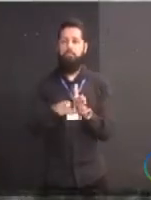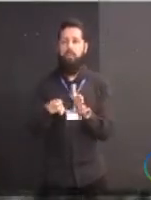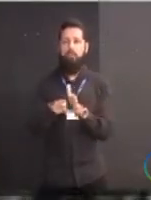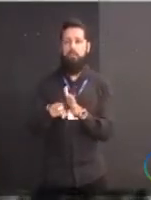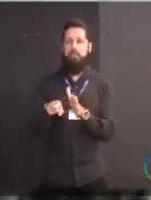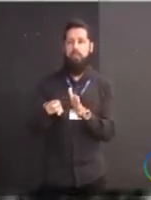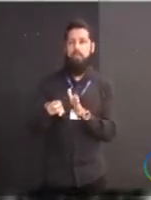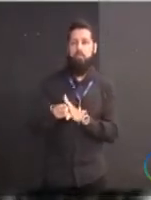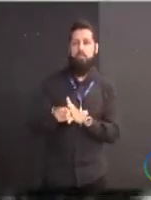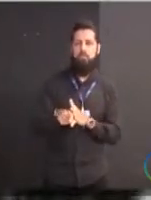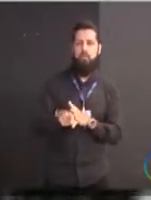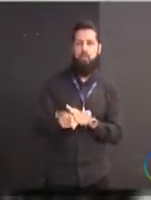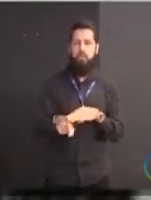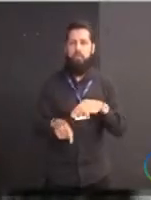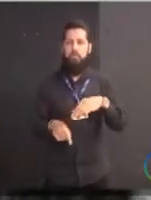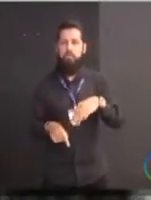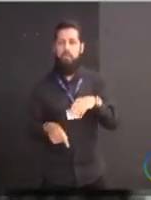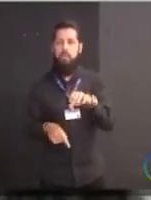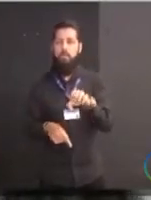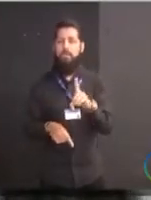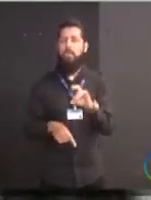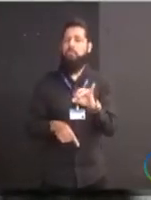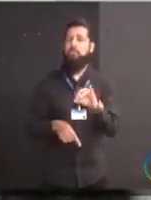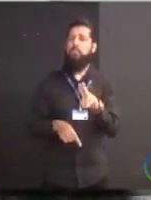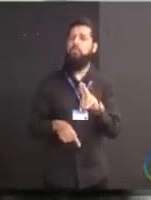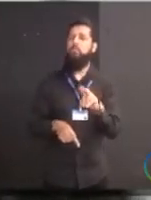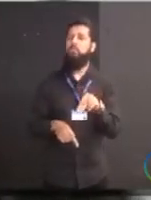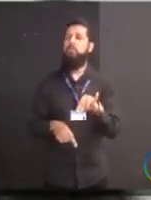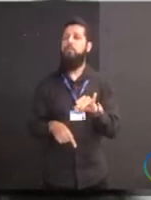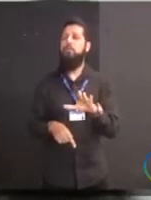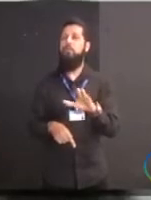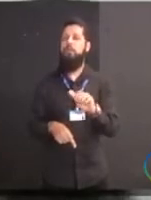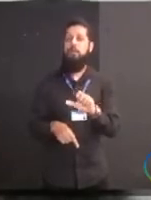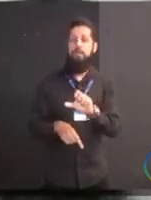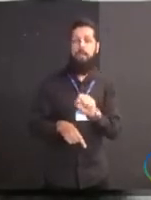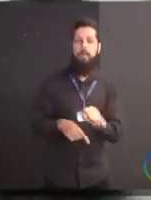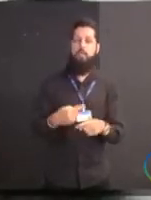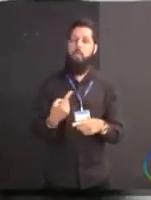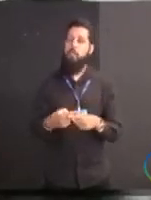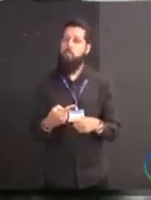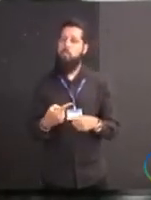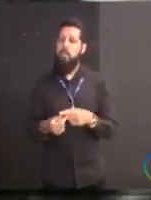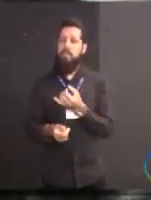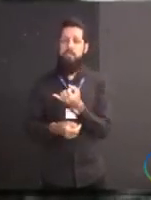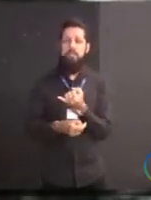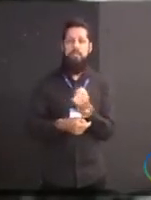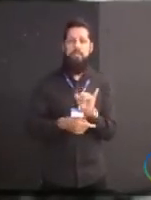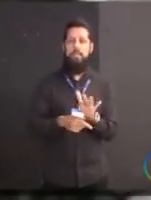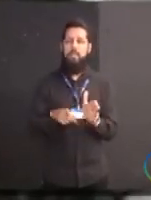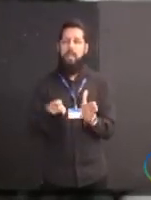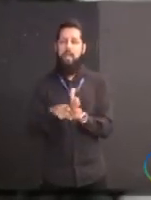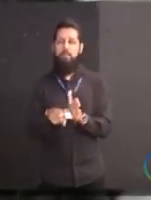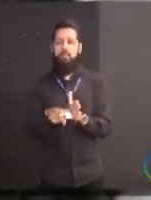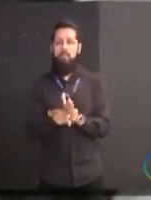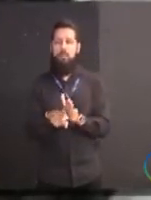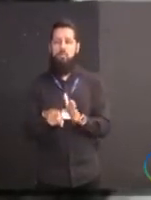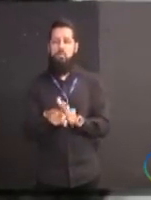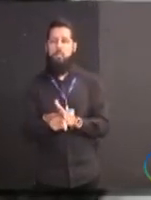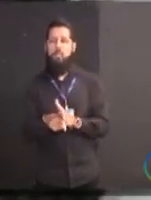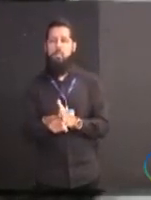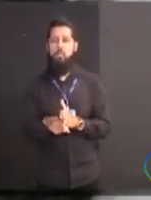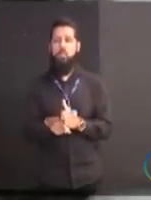mediúnicas, principalmente se ela estiver filiada a indicações de